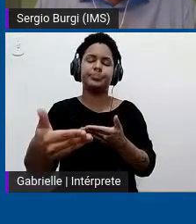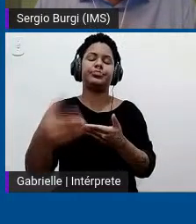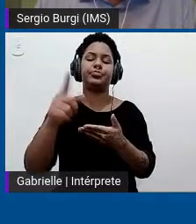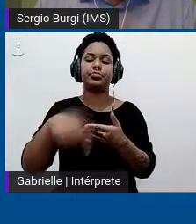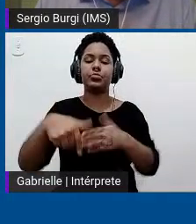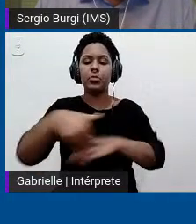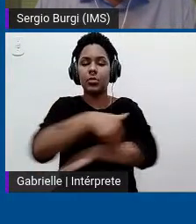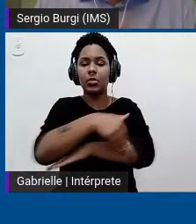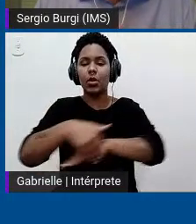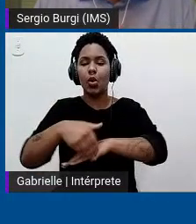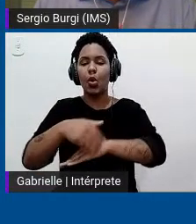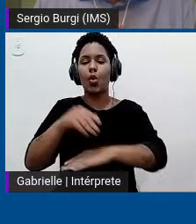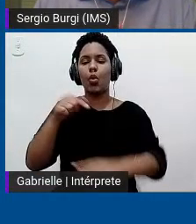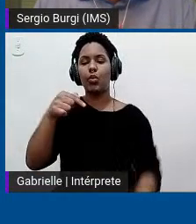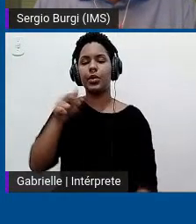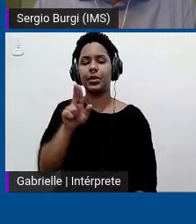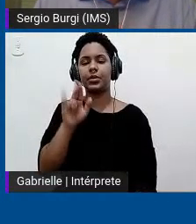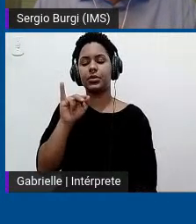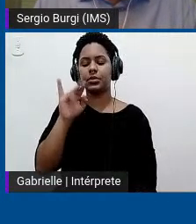e Filhos, né,